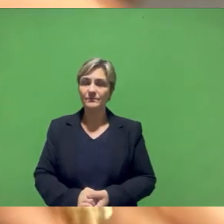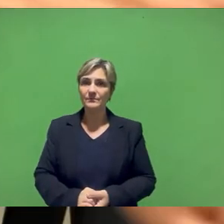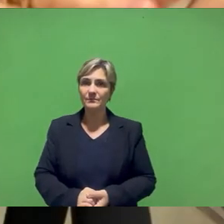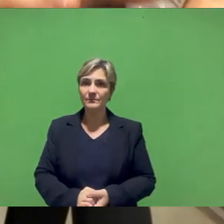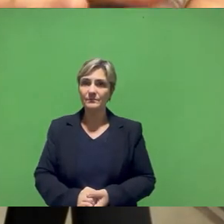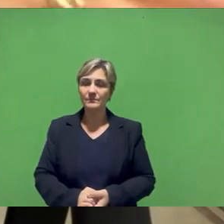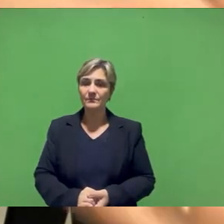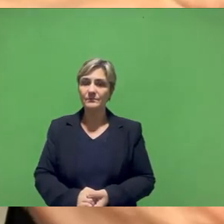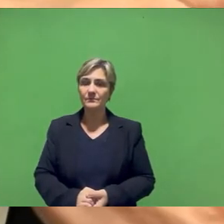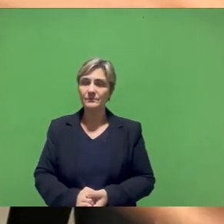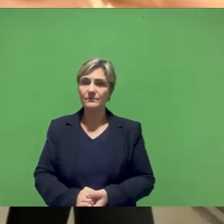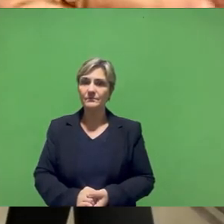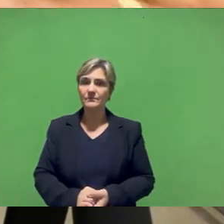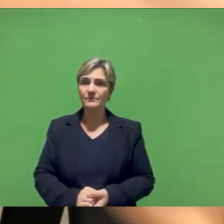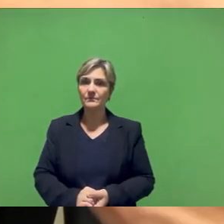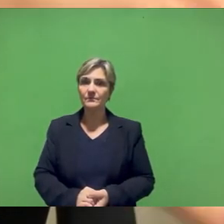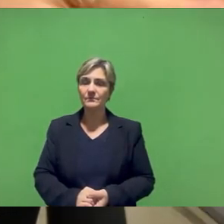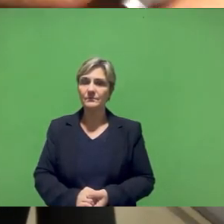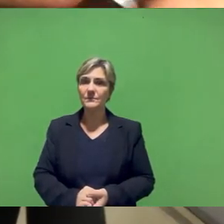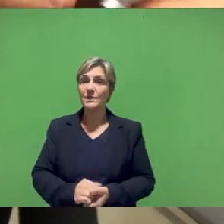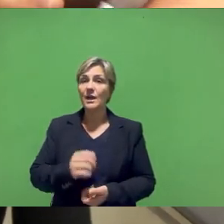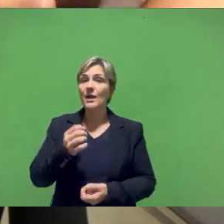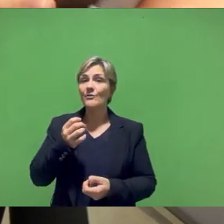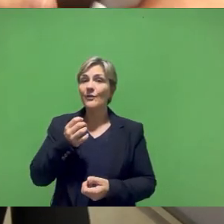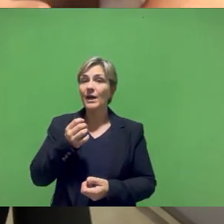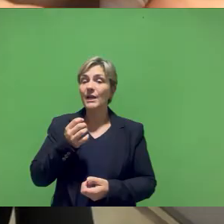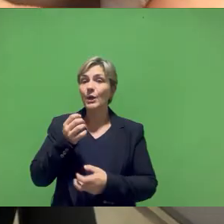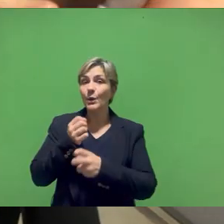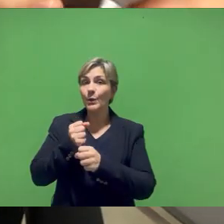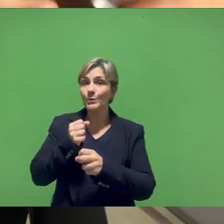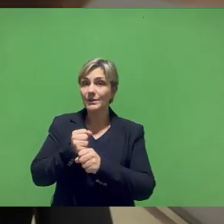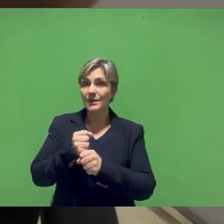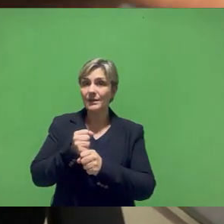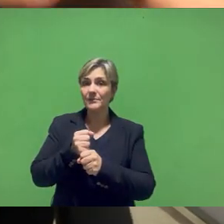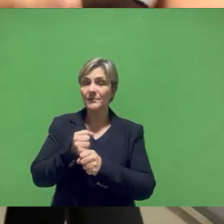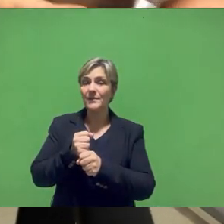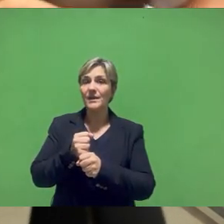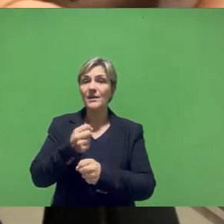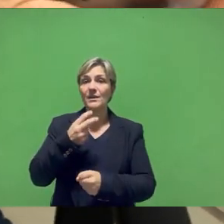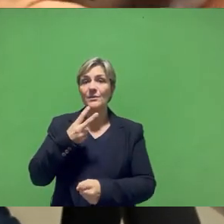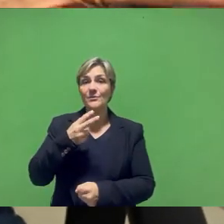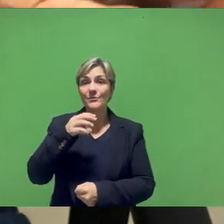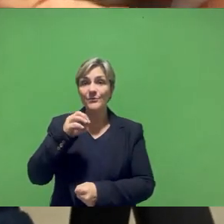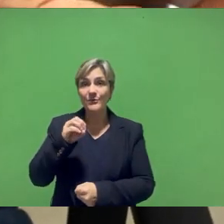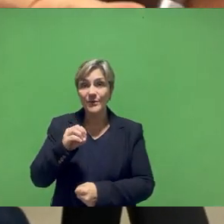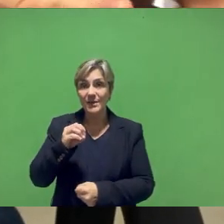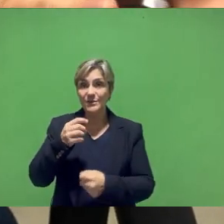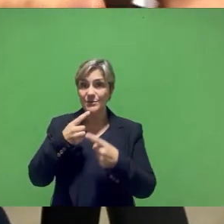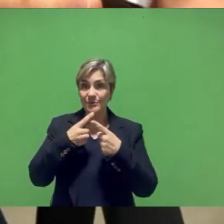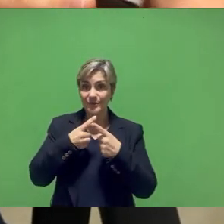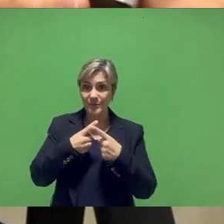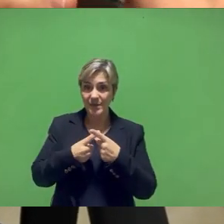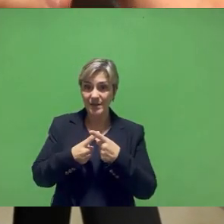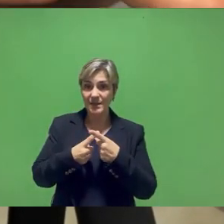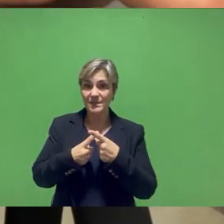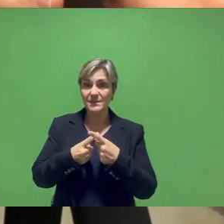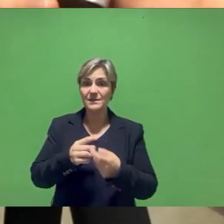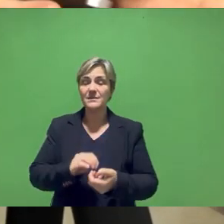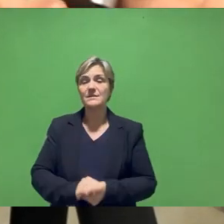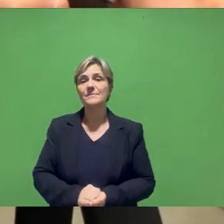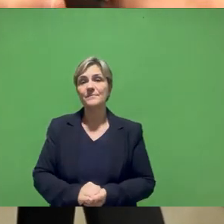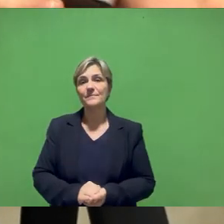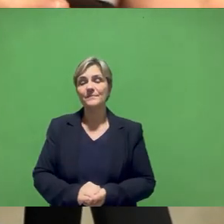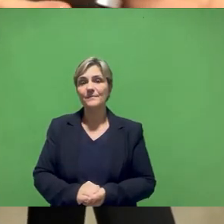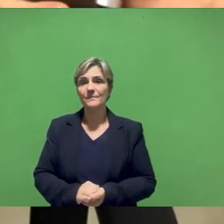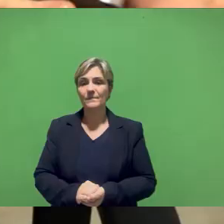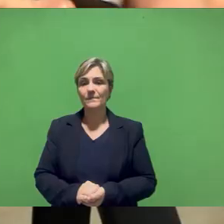ó, rolar. 1, e vamos contar. A primeira vez, 20 vezes, tá? Quando for para aquele lado de